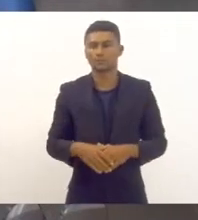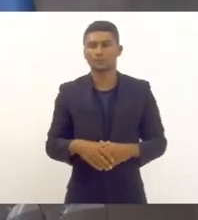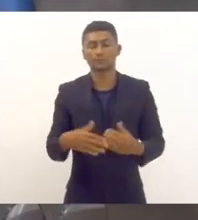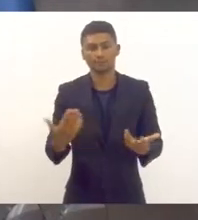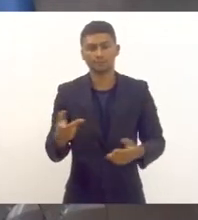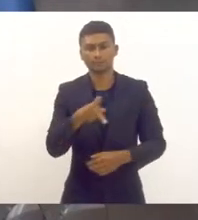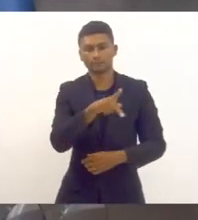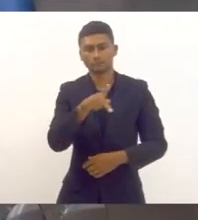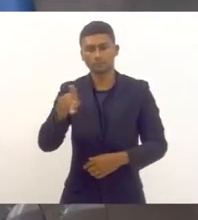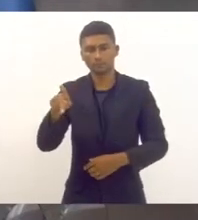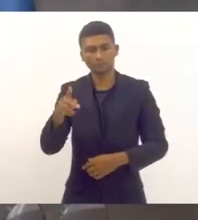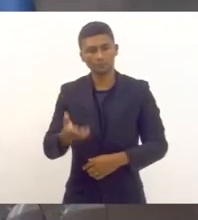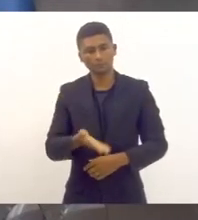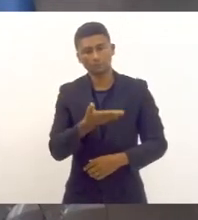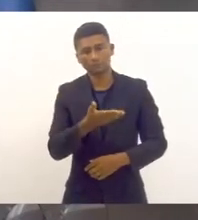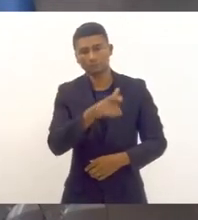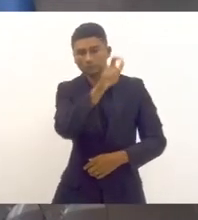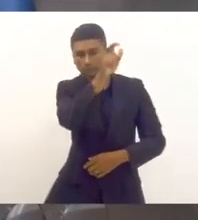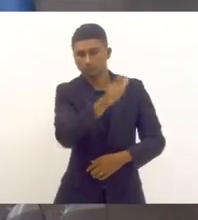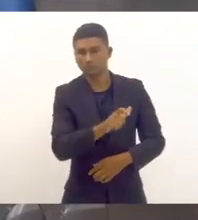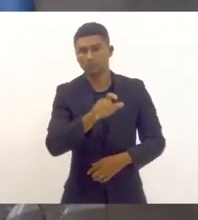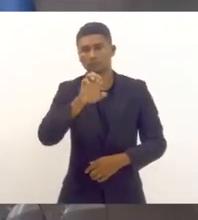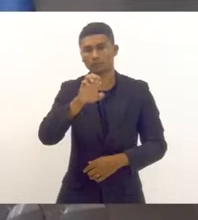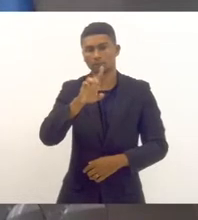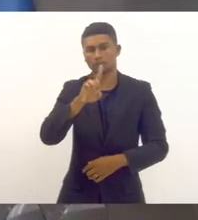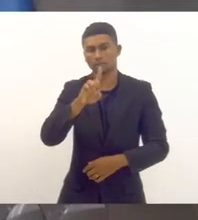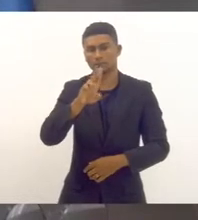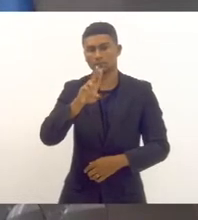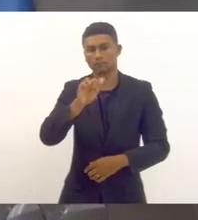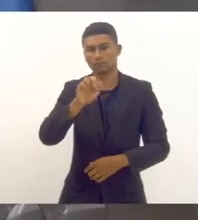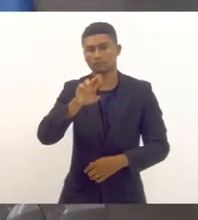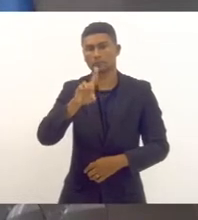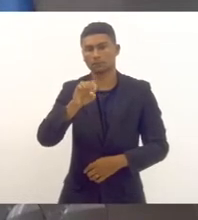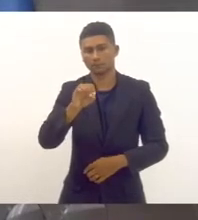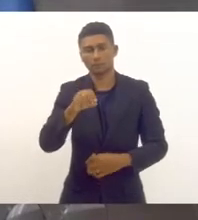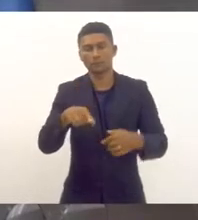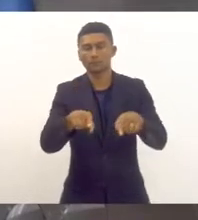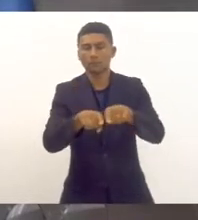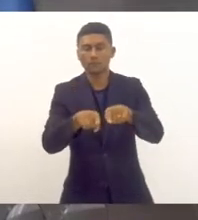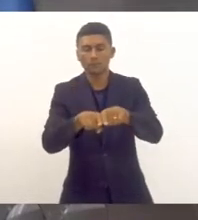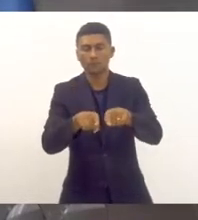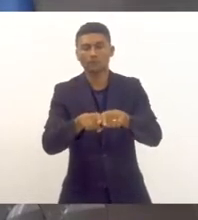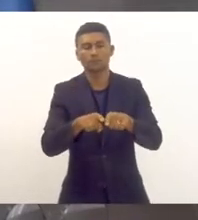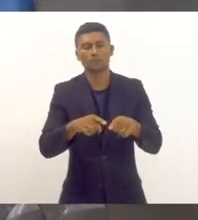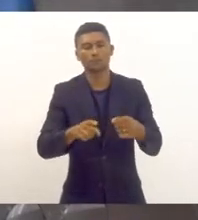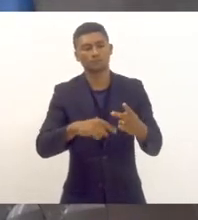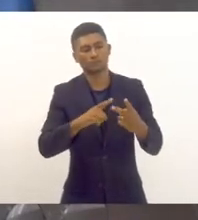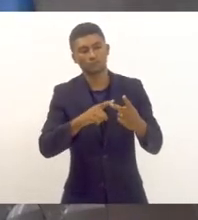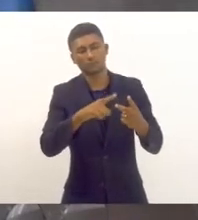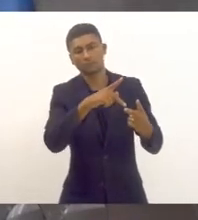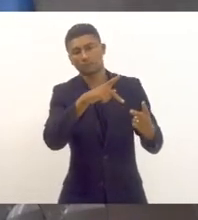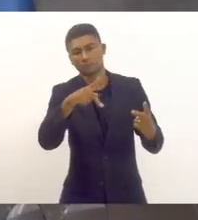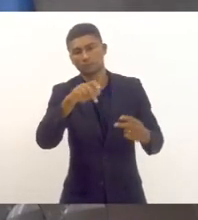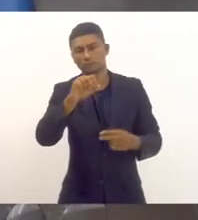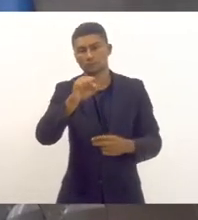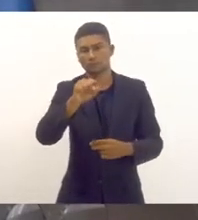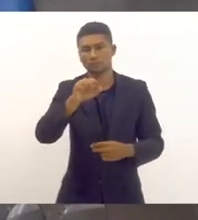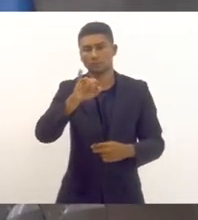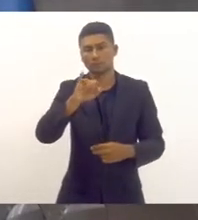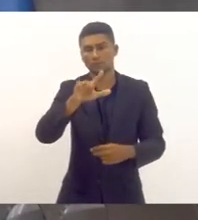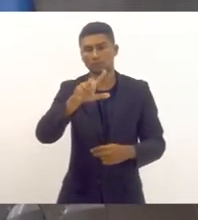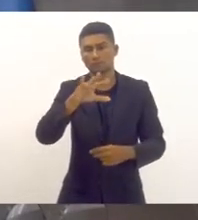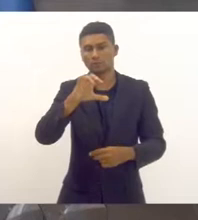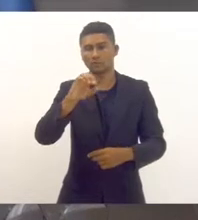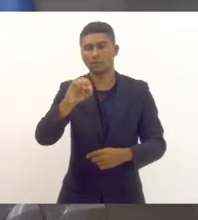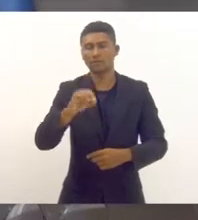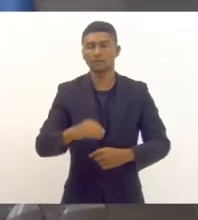Dr. Eduardo Rebuzzi, e também do presidente Silvio Carvalho, presidente